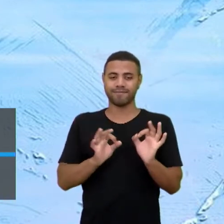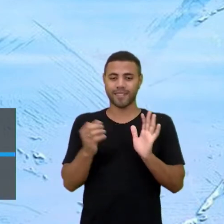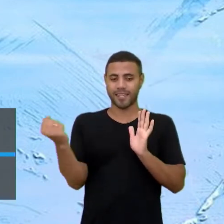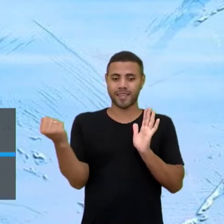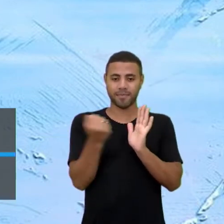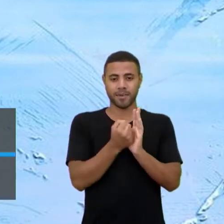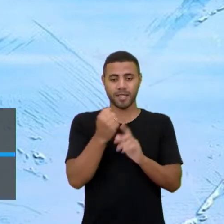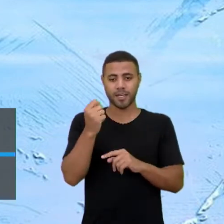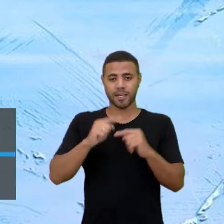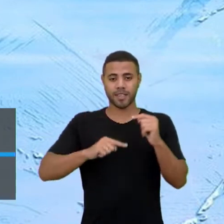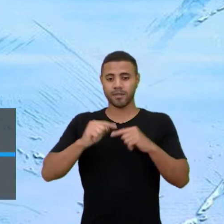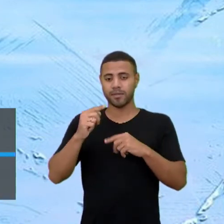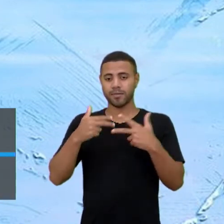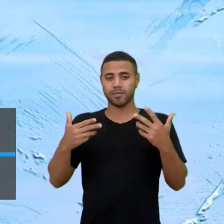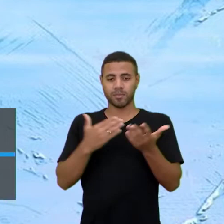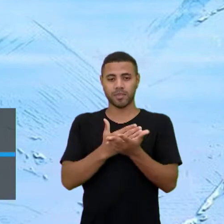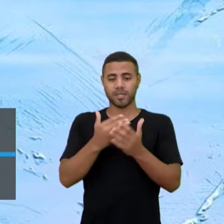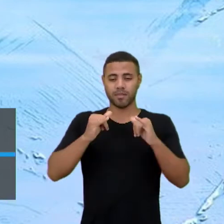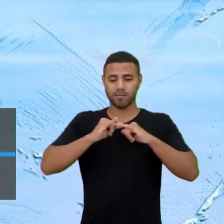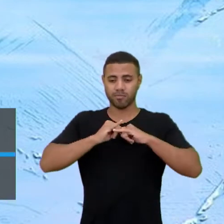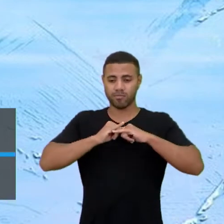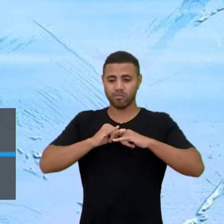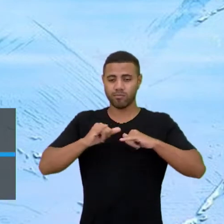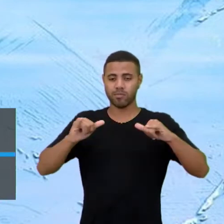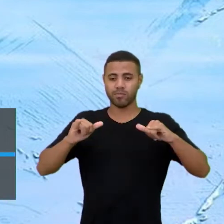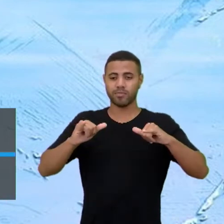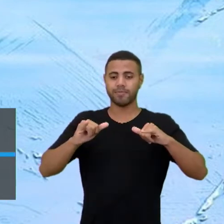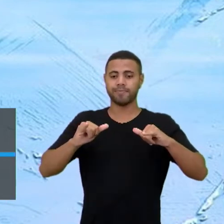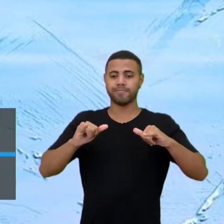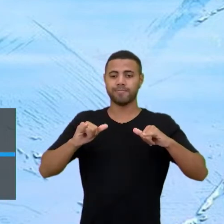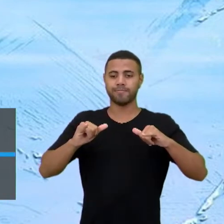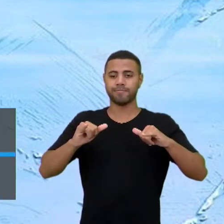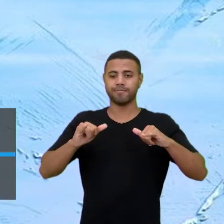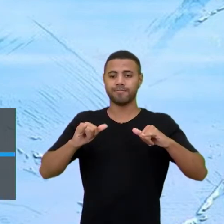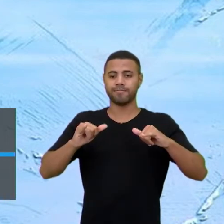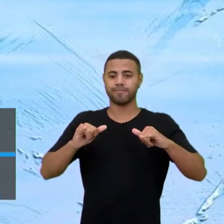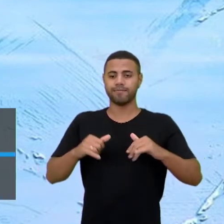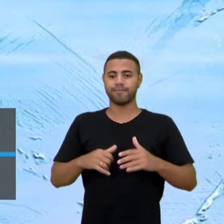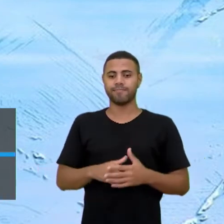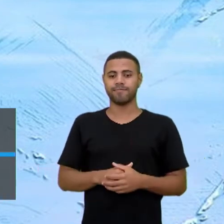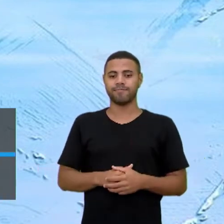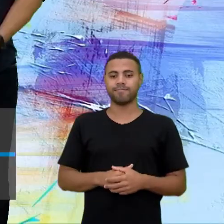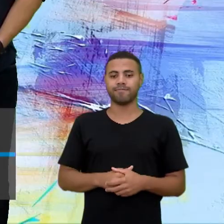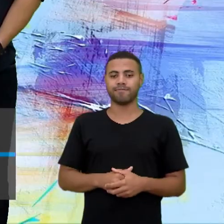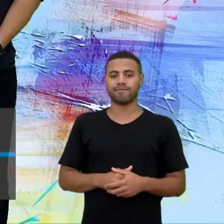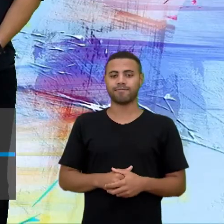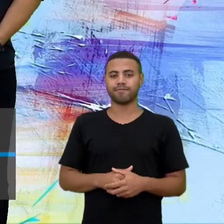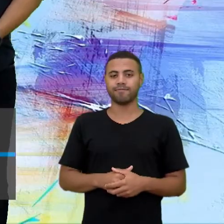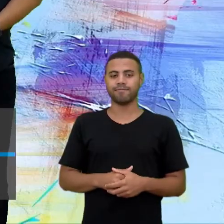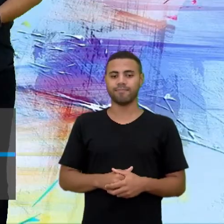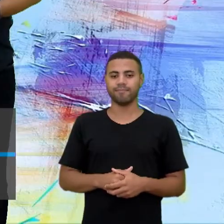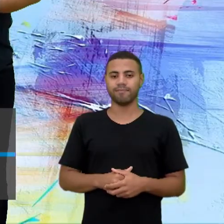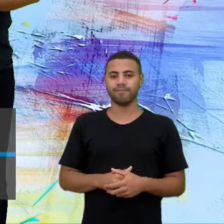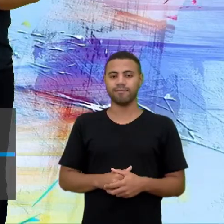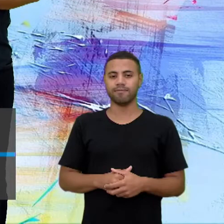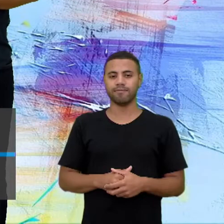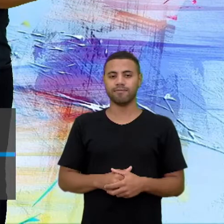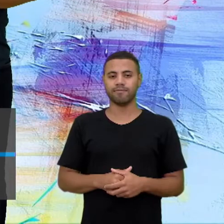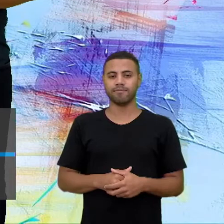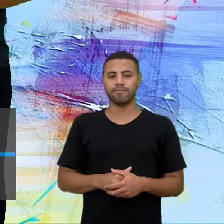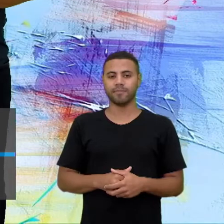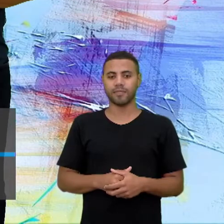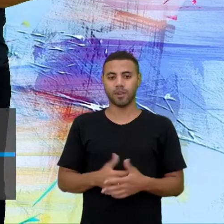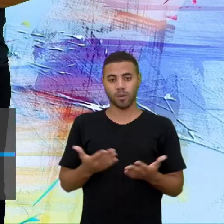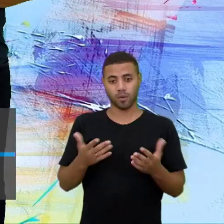nosso produto, a nossa ideia a partir deste, sei lá, vou traduzi-lo como esse resumão, né? Boa. Será que agora nós temos nosso